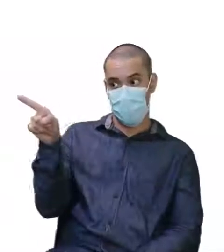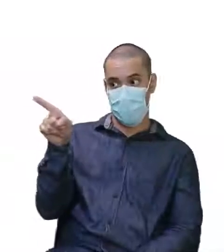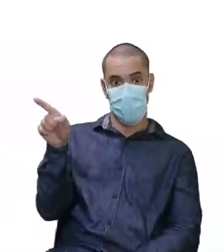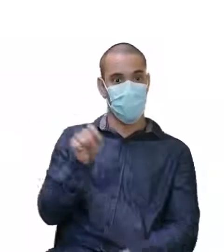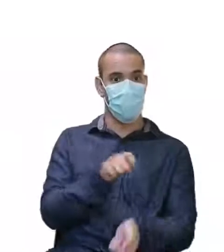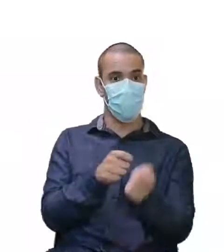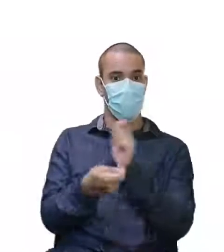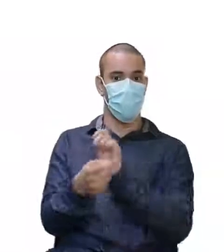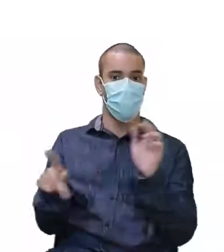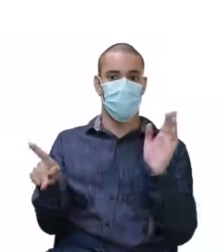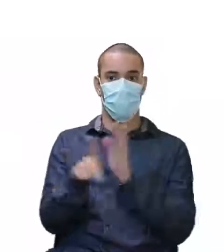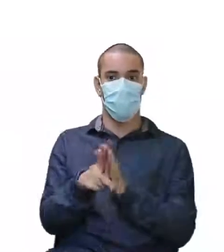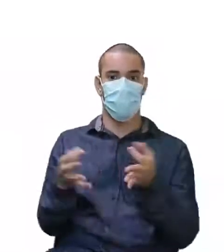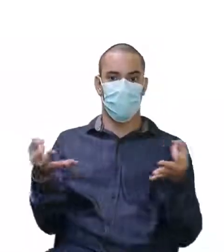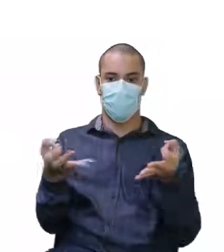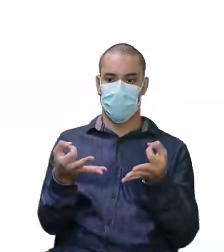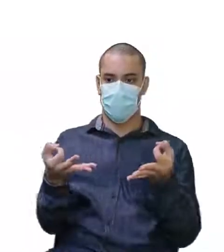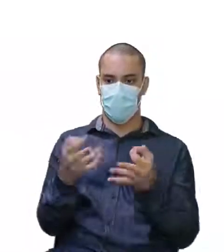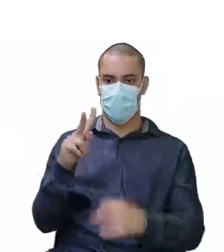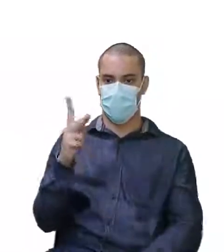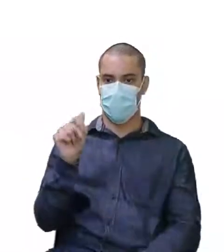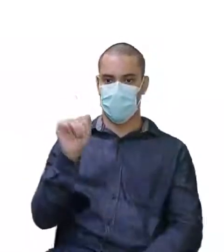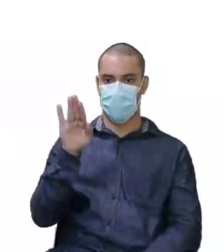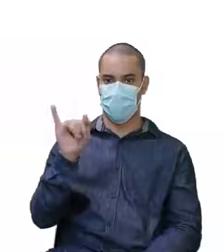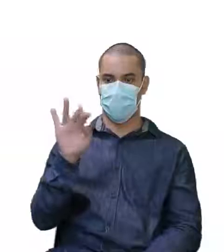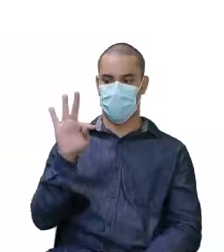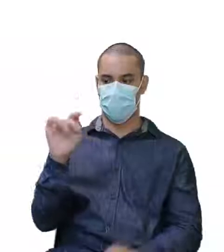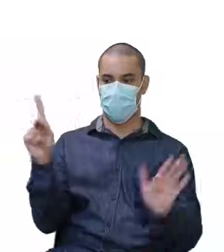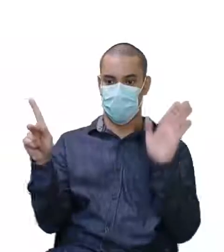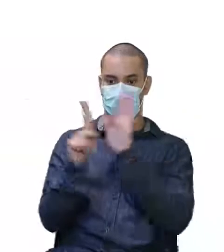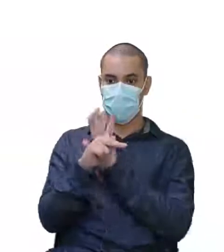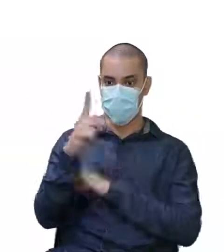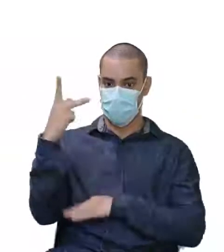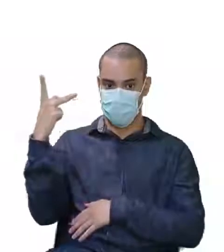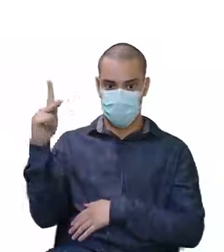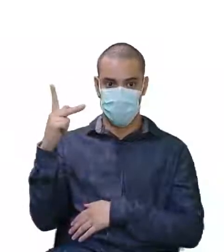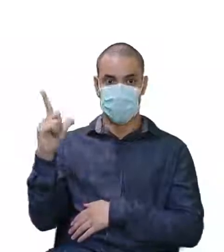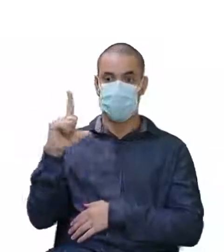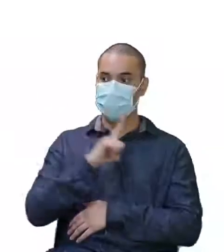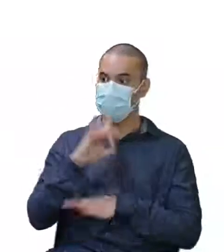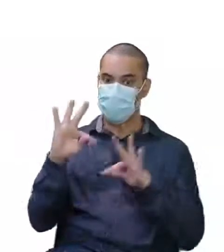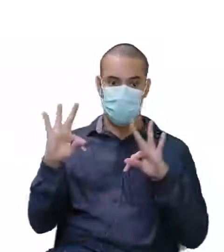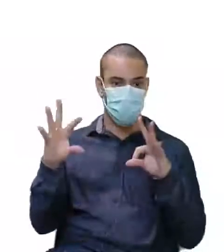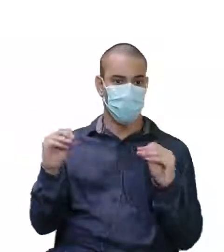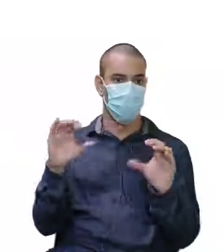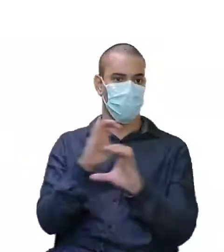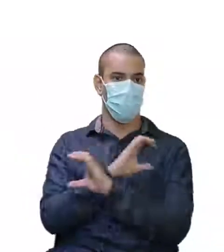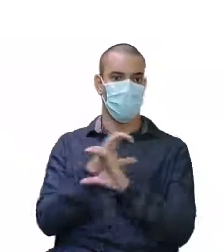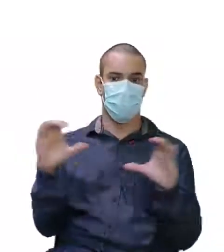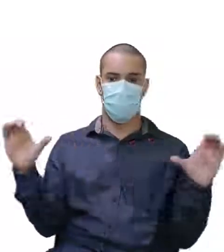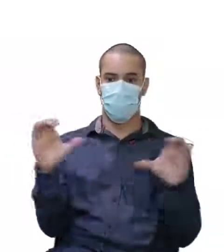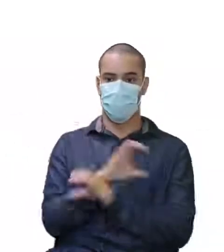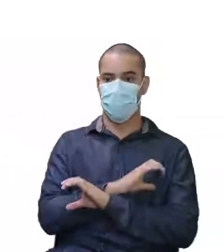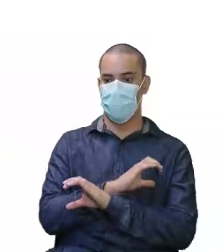habitat perfeito. Então, se lá oferece alimentação, proteção, oxigenação para a sobrevivência dele, por que não